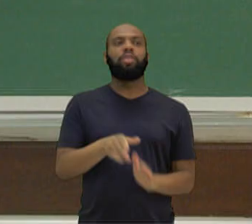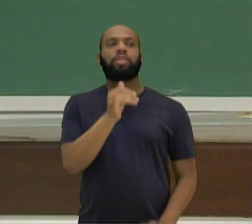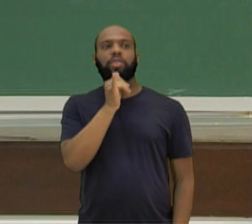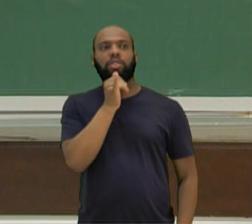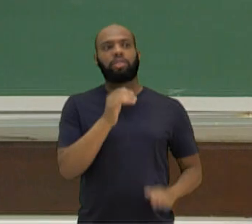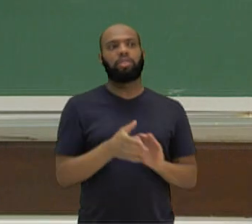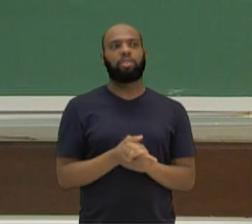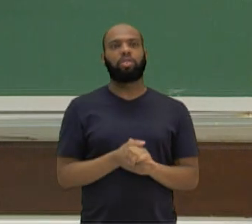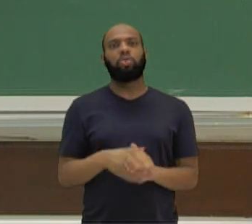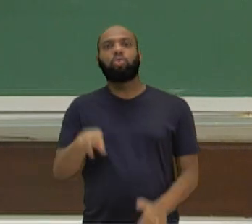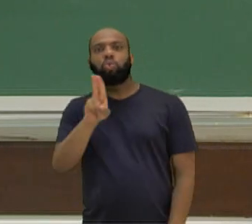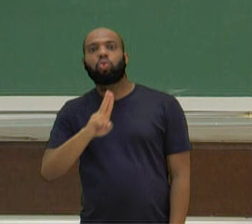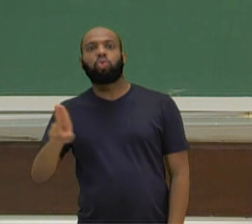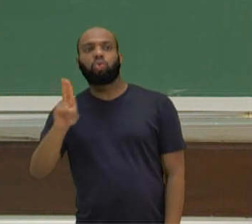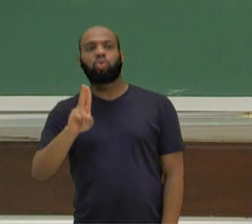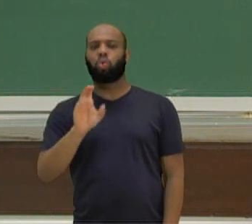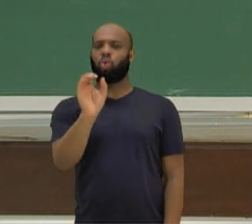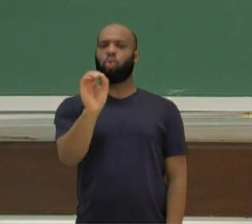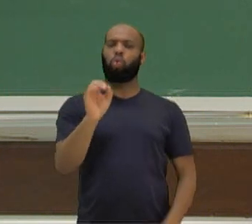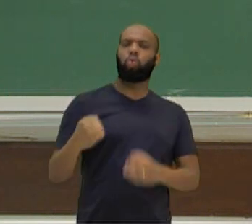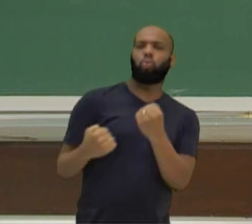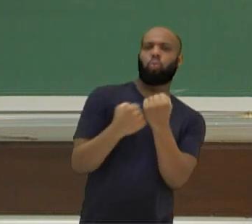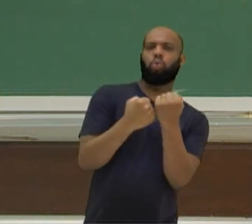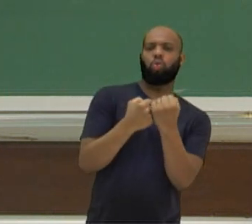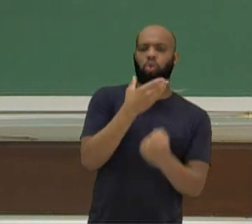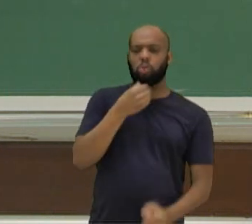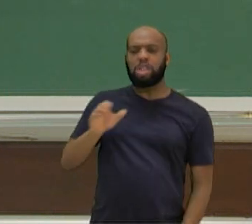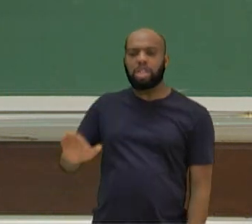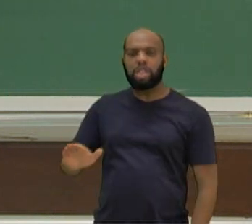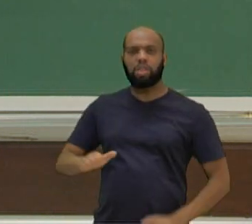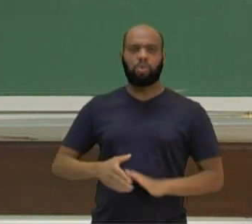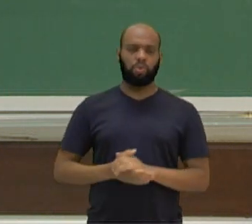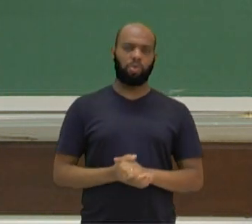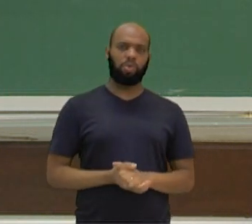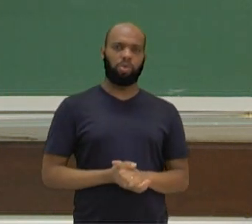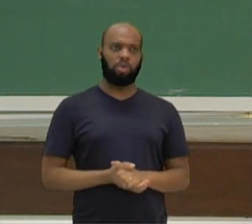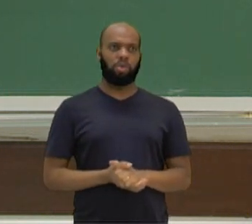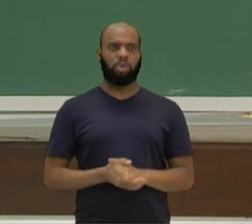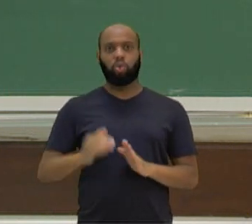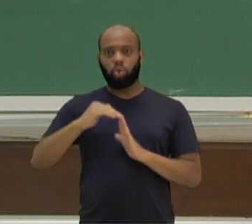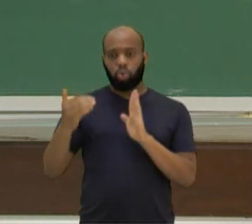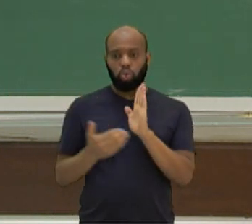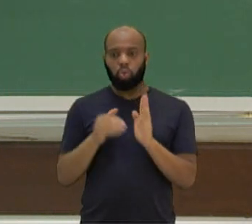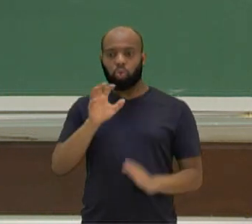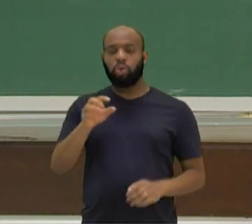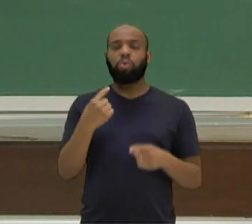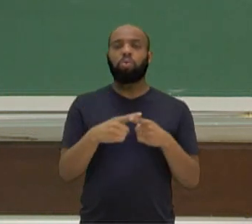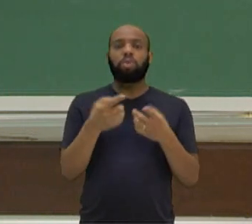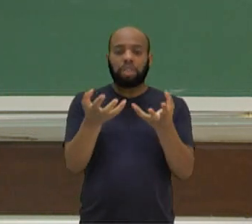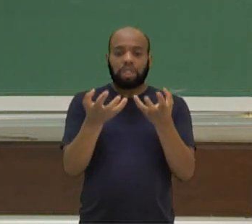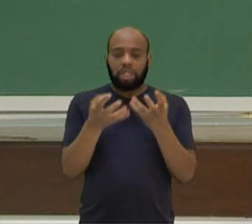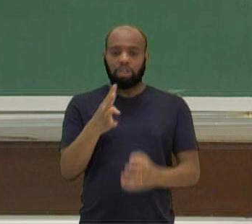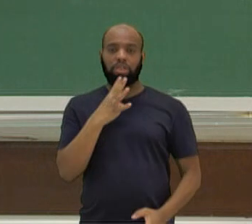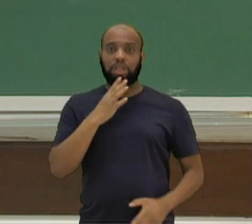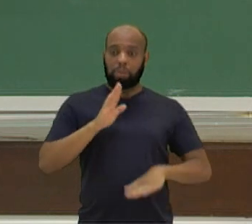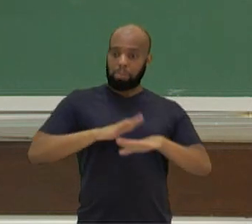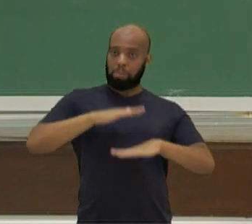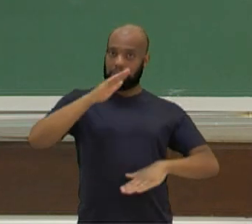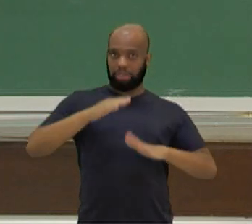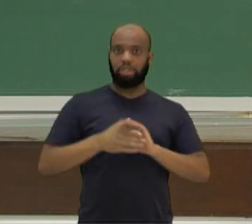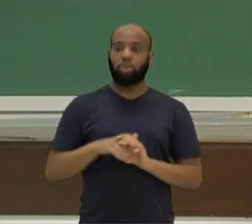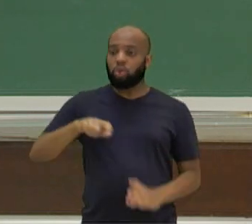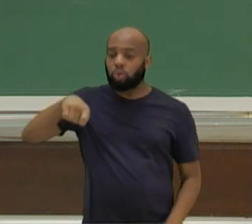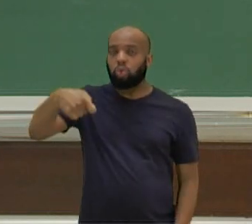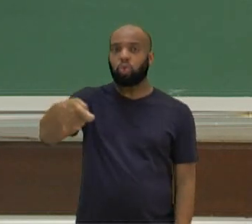aquele uso do O substituindo o garoto ali. E tudo isso para que nós possamos conhecer um pouco mais